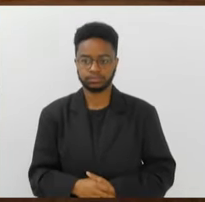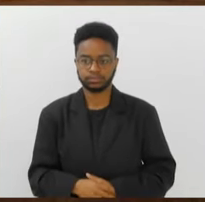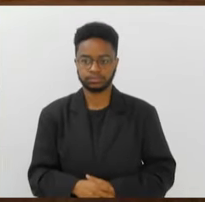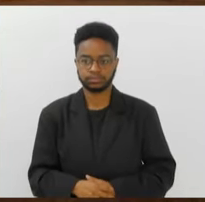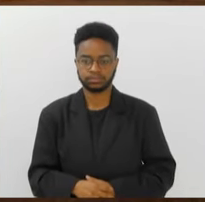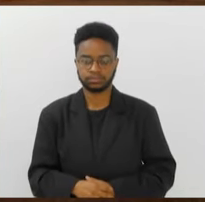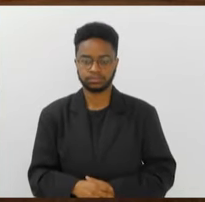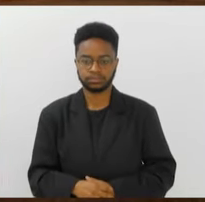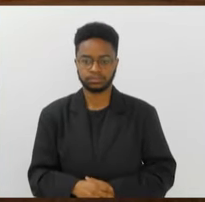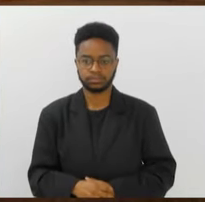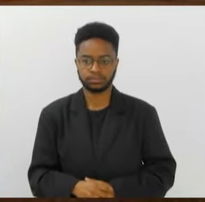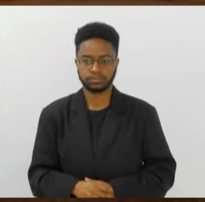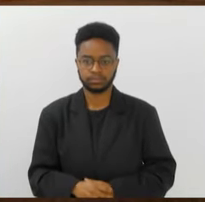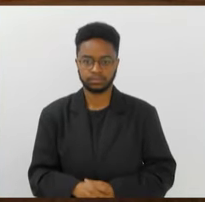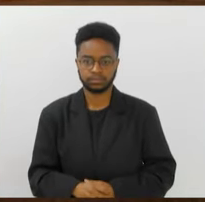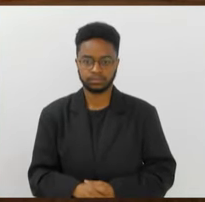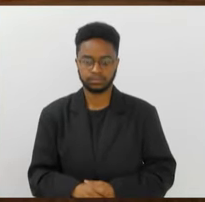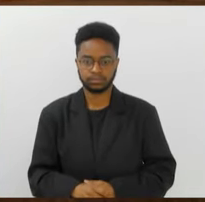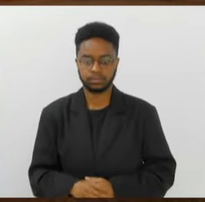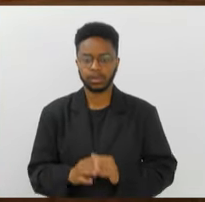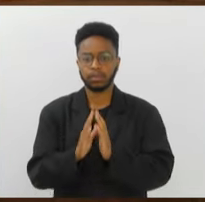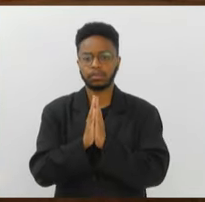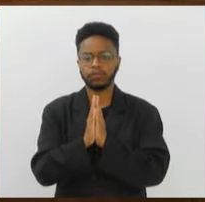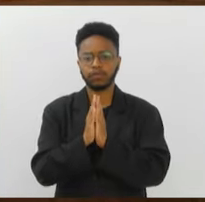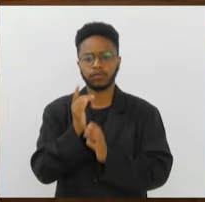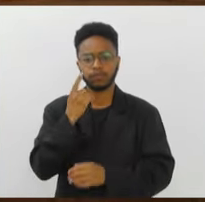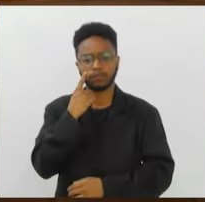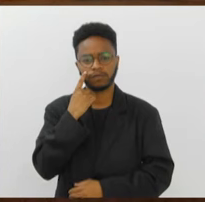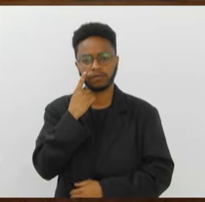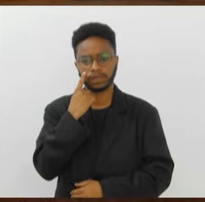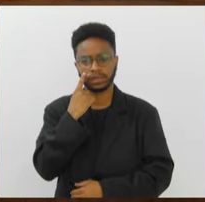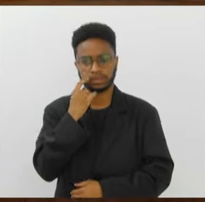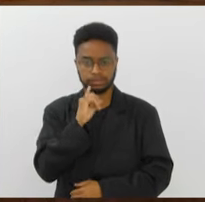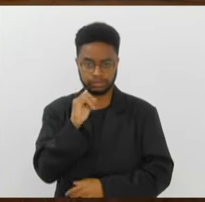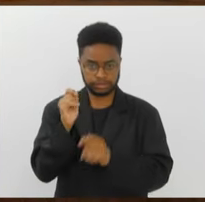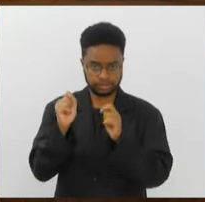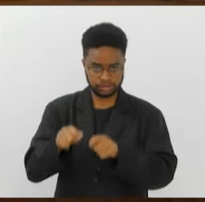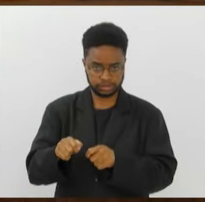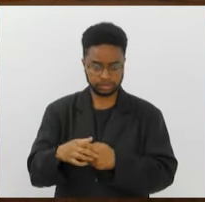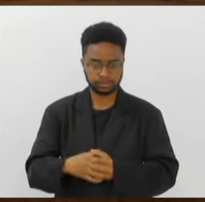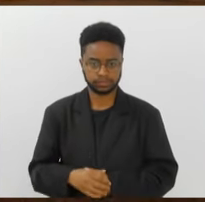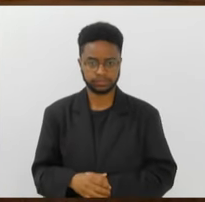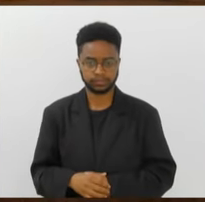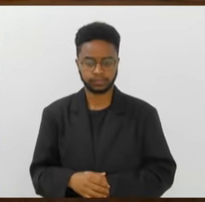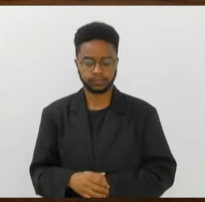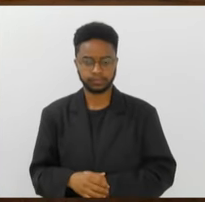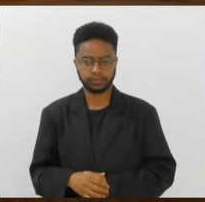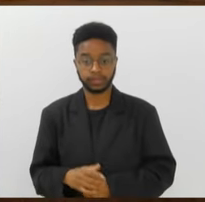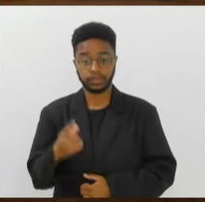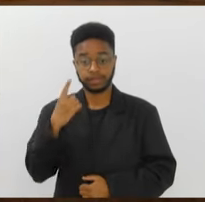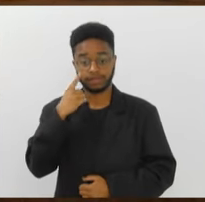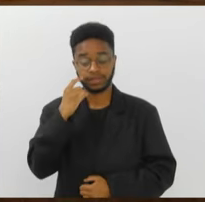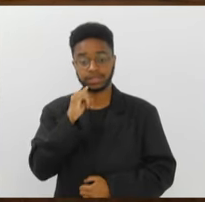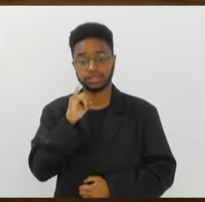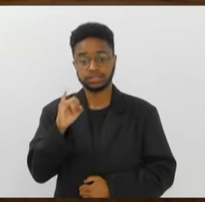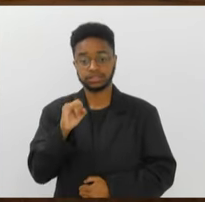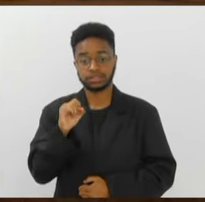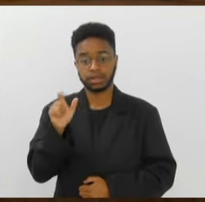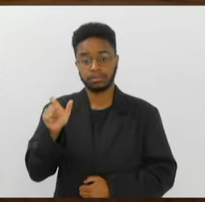Por favor, verifique, se for possível, se o autor